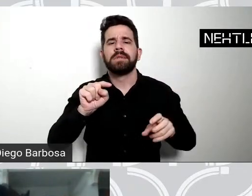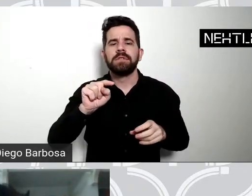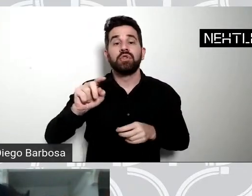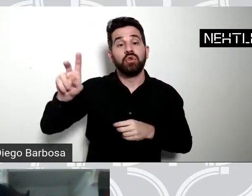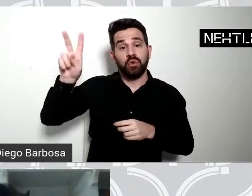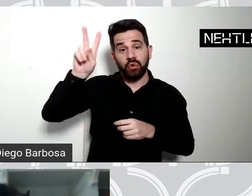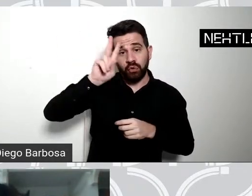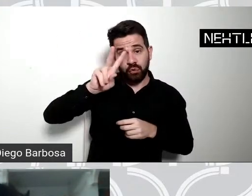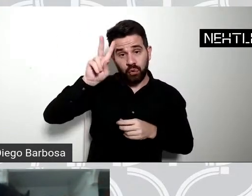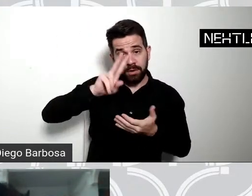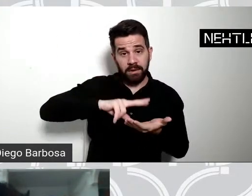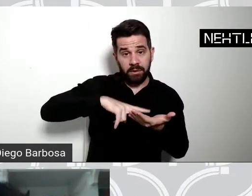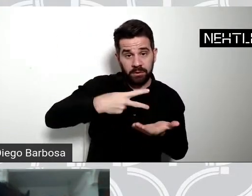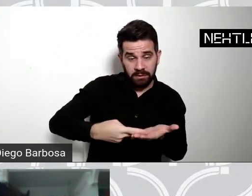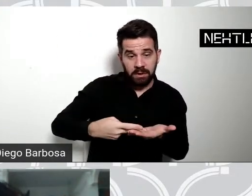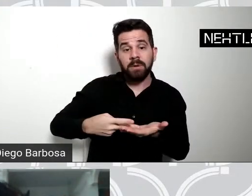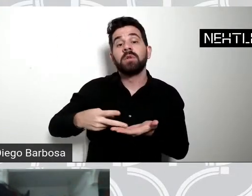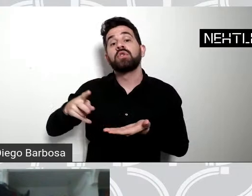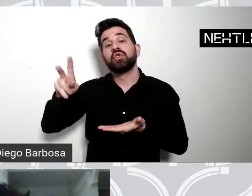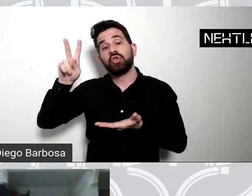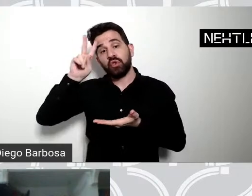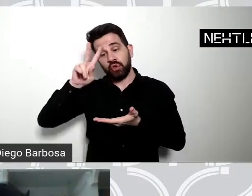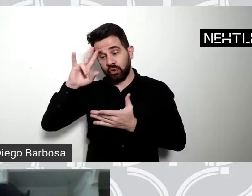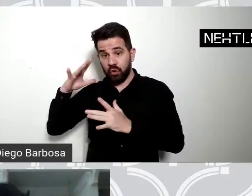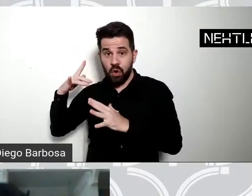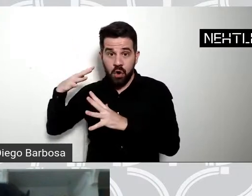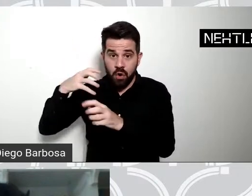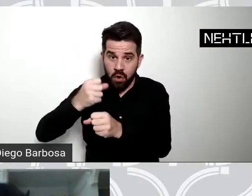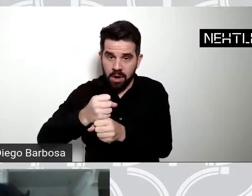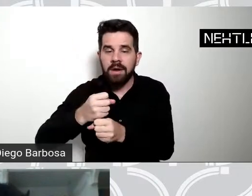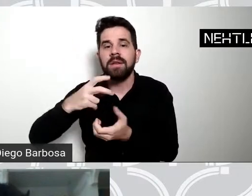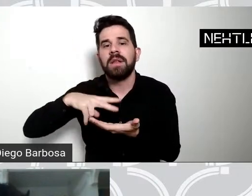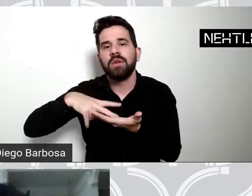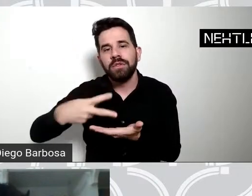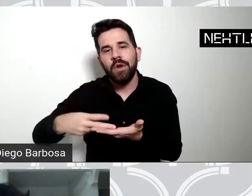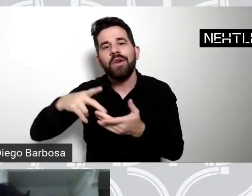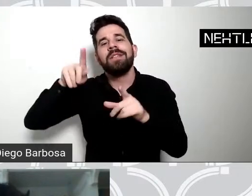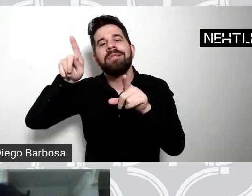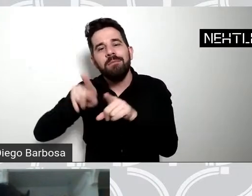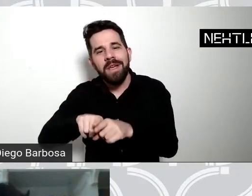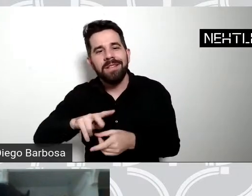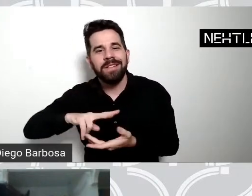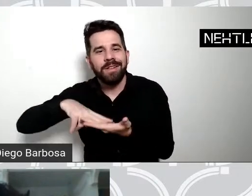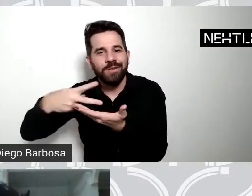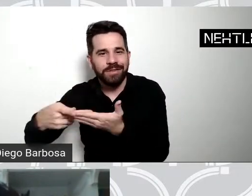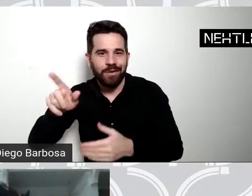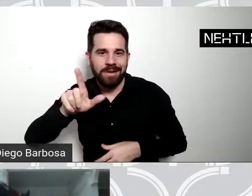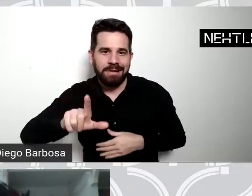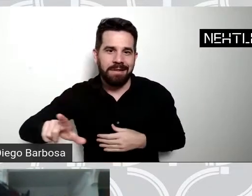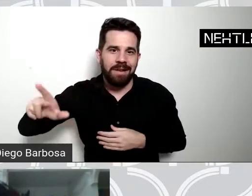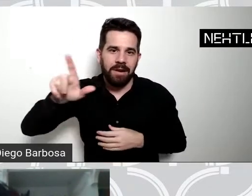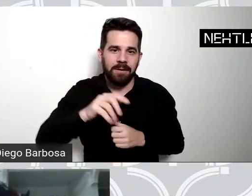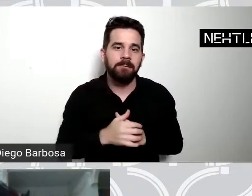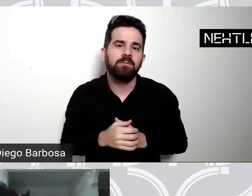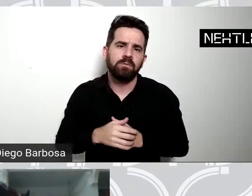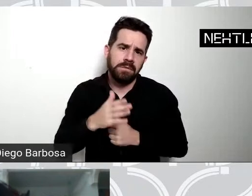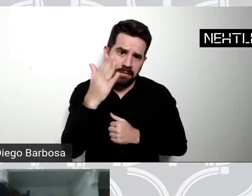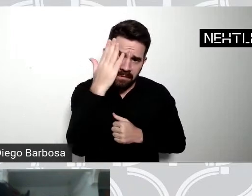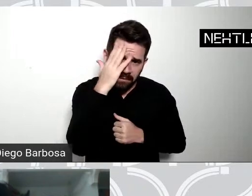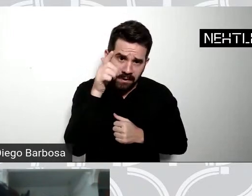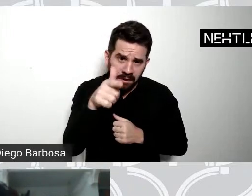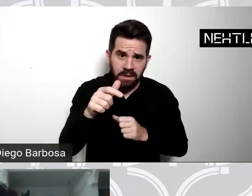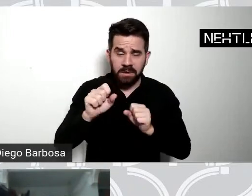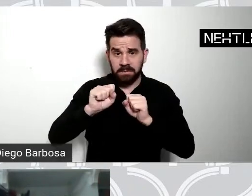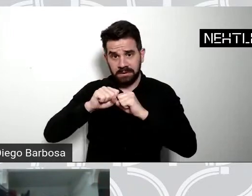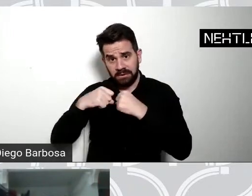tradução e sobre tradução literária. Como vocês sabem, o Seminário de História da Tradução e da